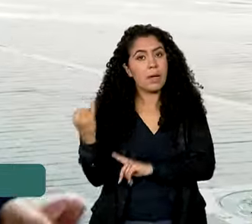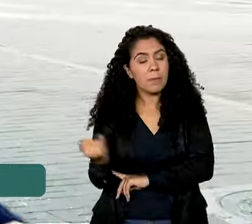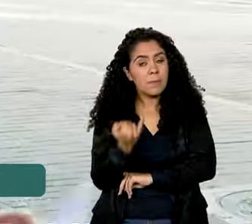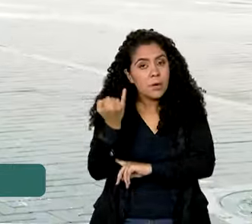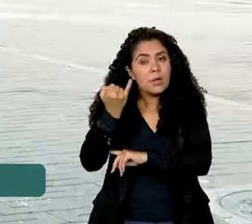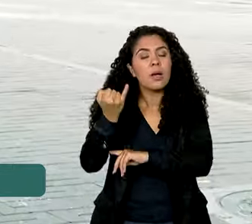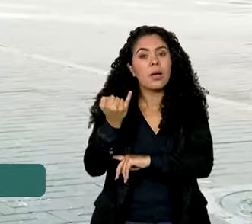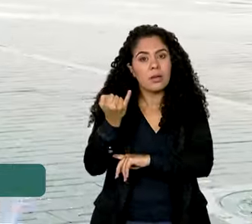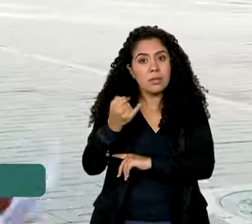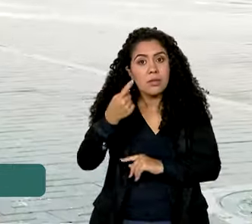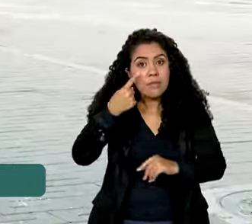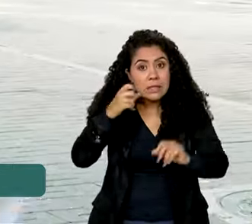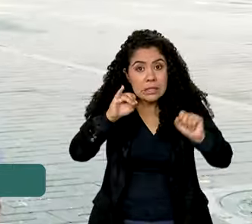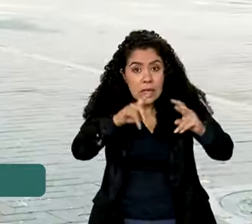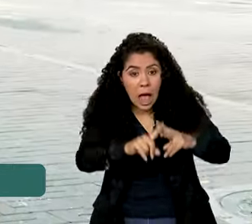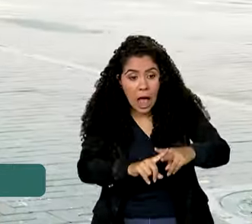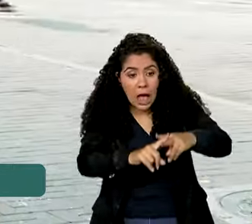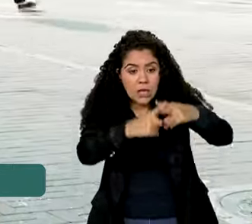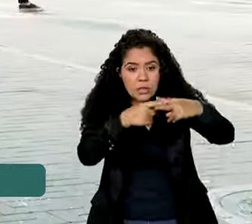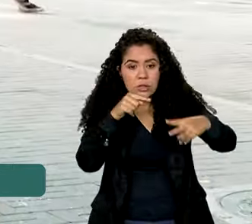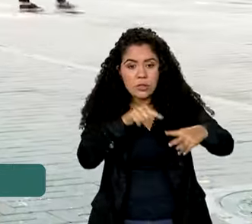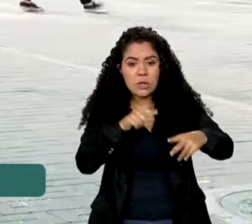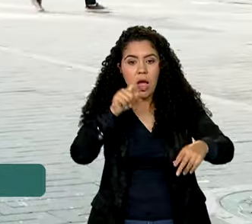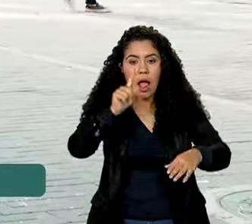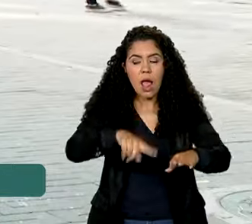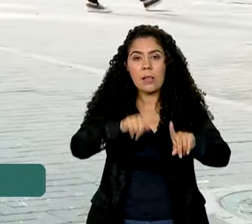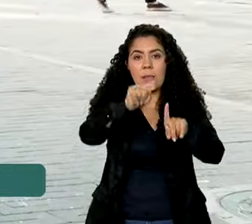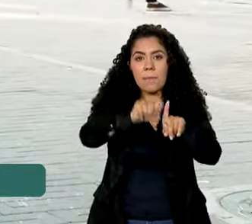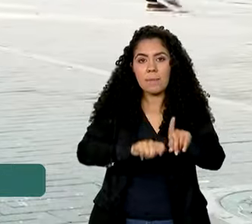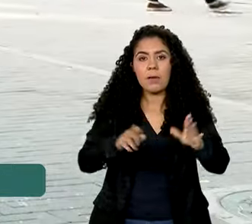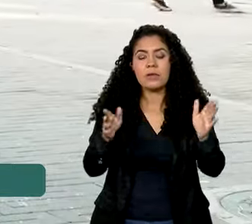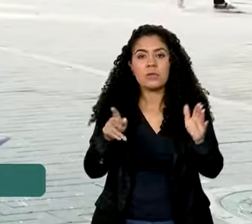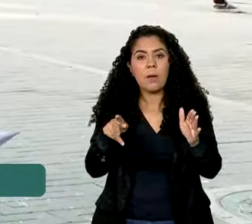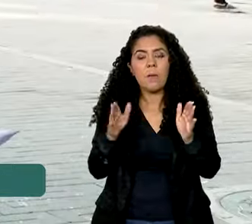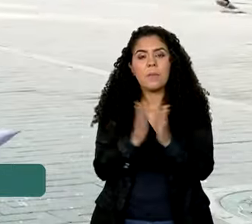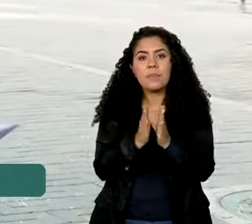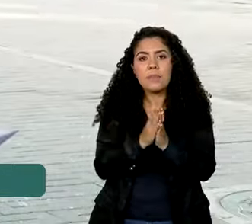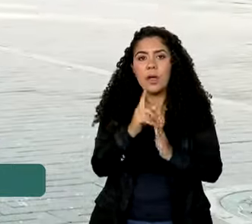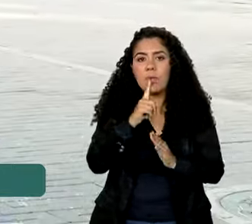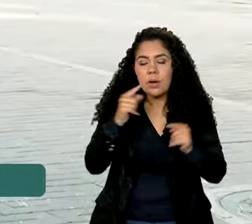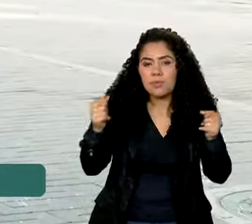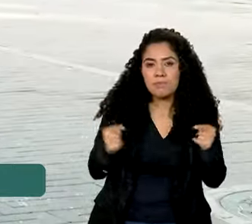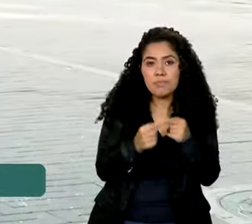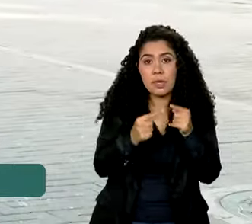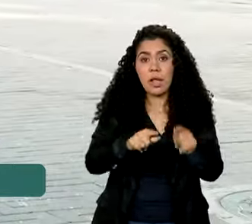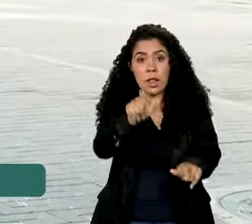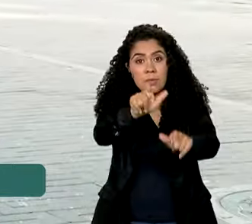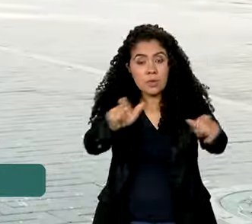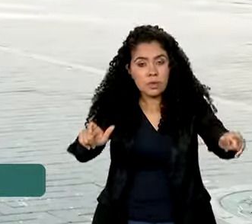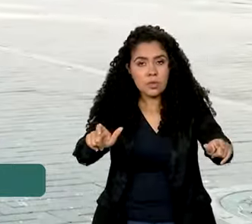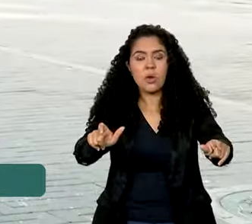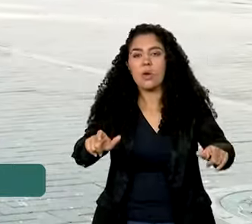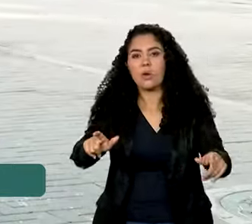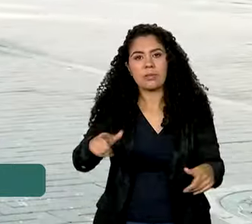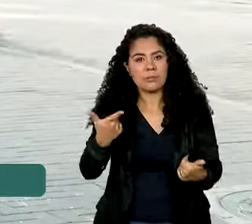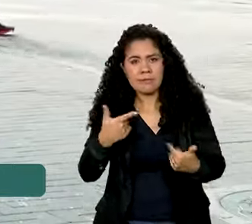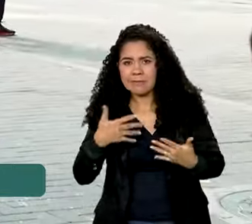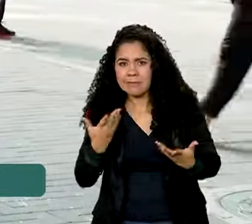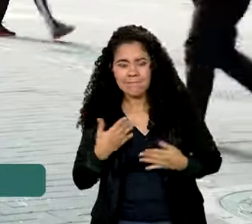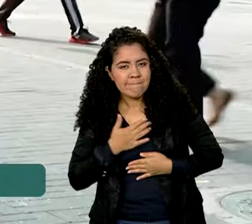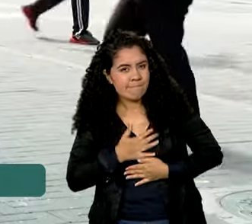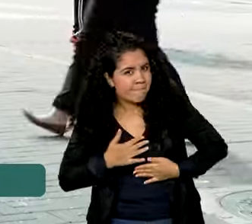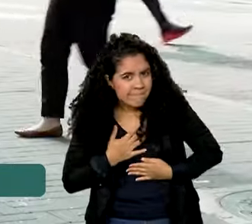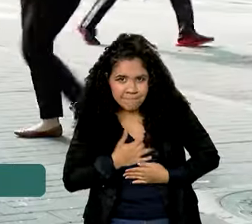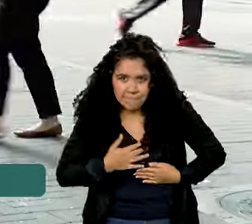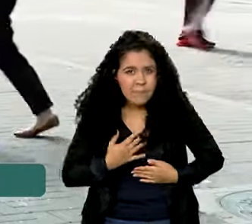checar se esse reajuste veio no mês de aniversário do plano. Para aqueles consumidores que não estiverem satisfeitos